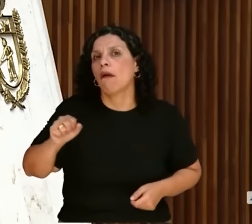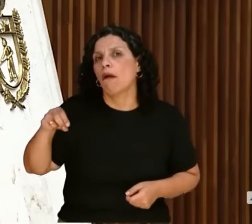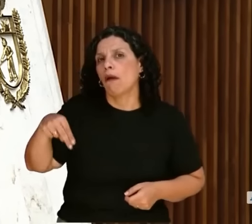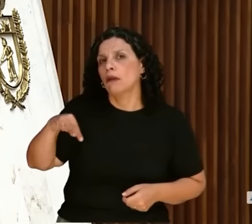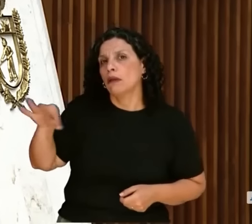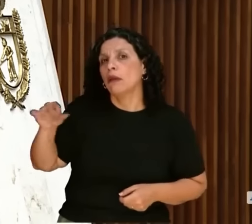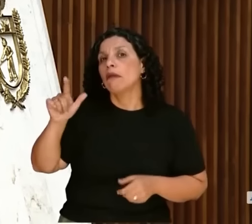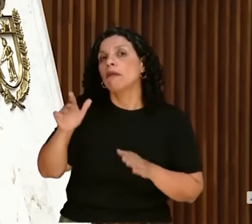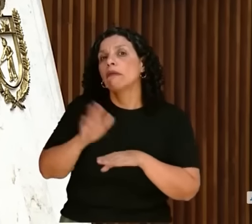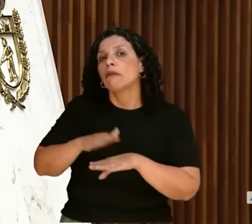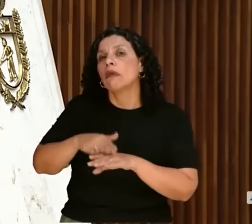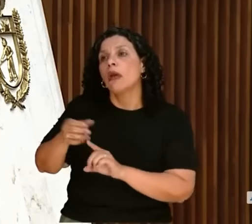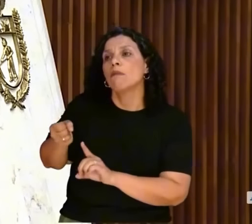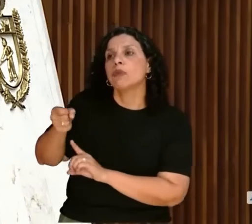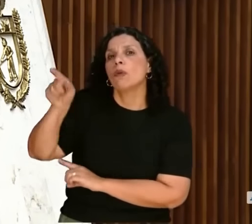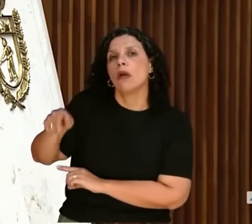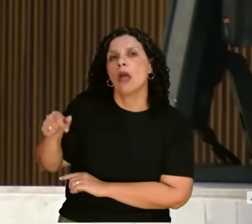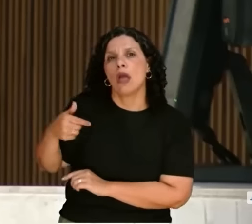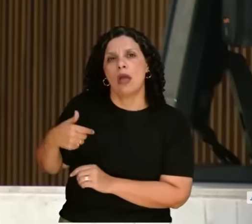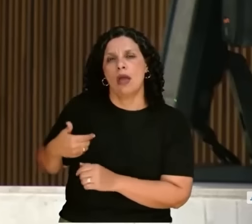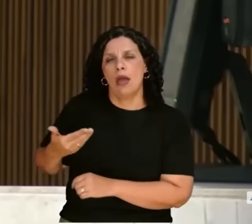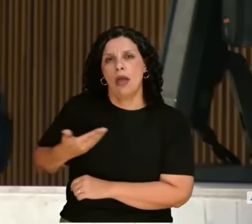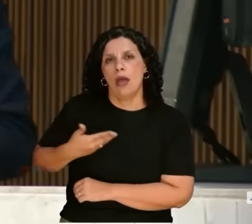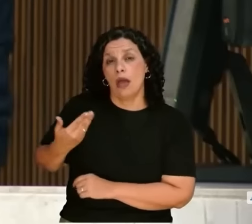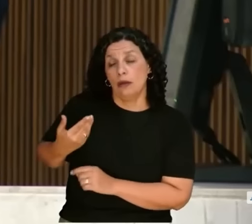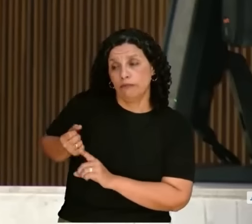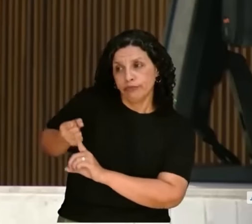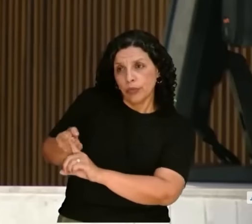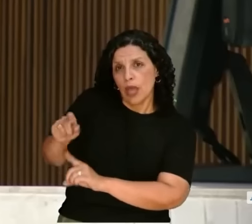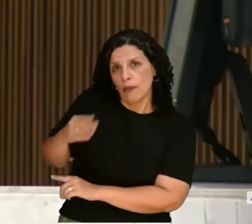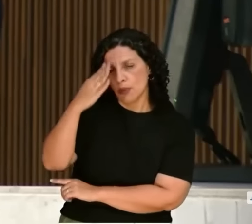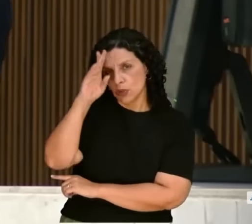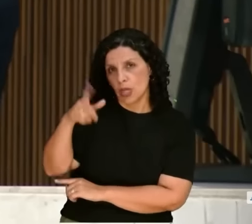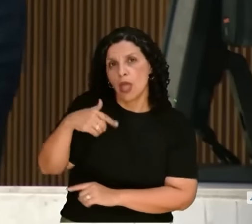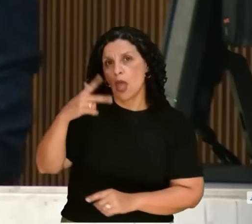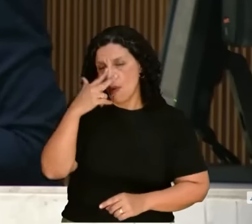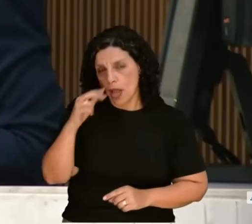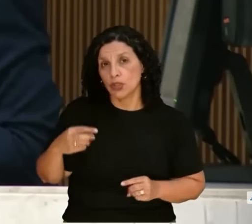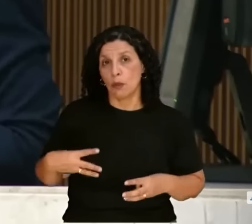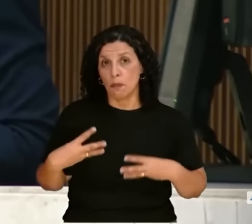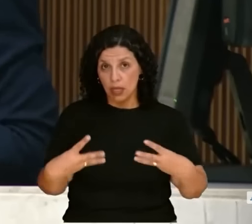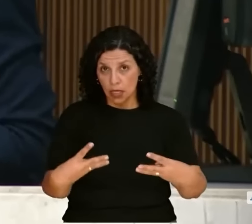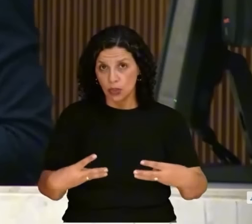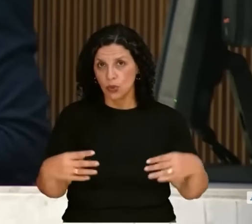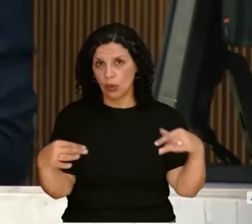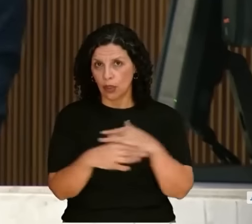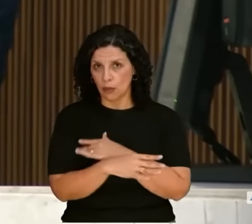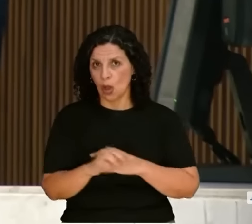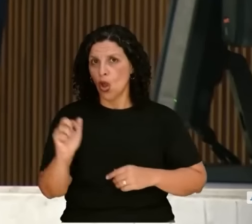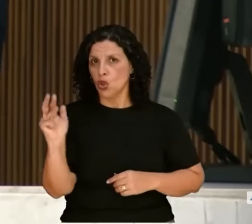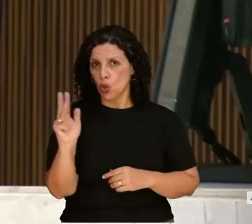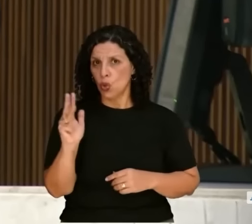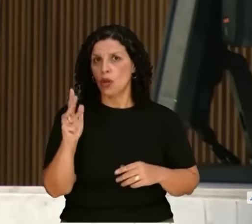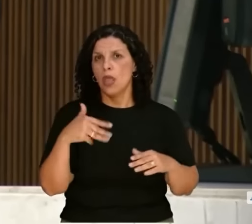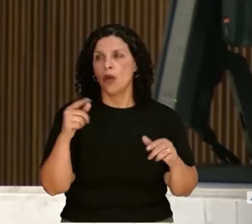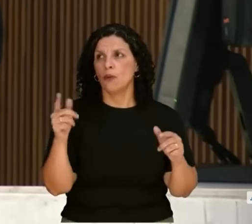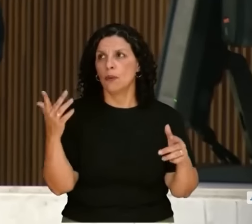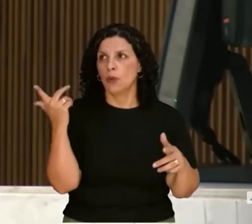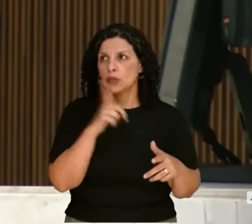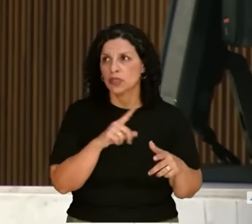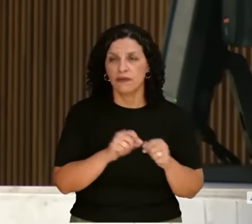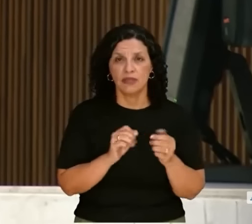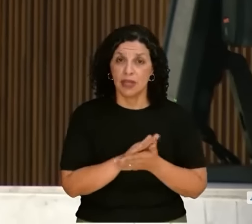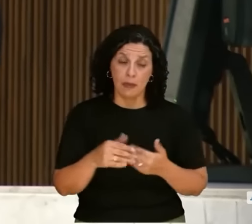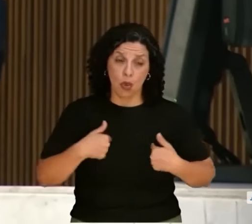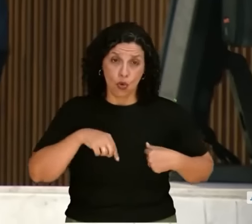NTT, do indicado do Bolsonaro. Claro que se eu fosse ministro do transporte do Lula, eu tinha feito de tudo não deixar isso acontecer,